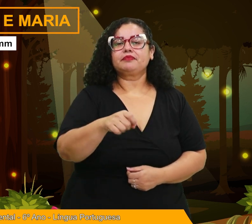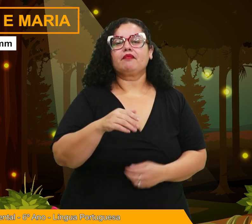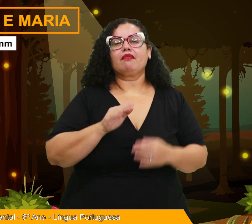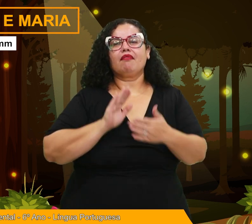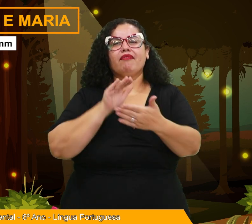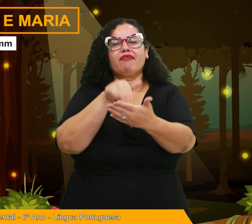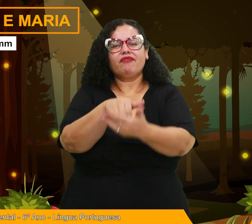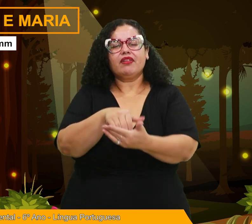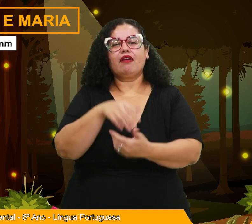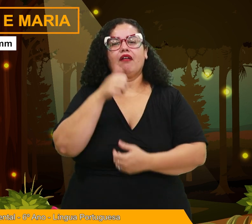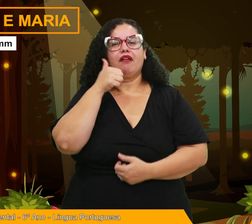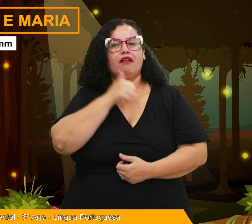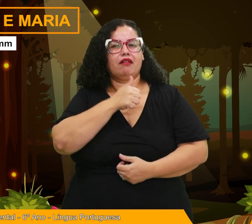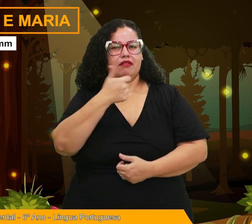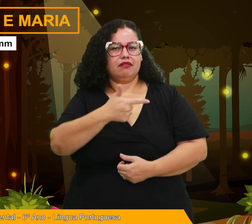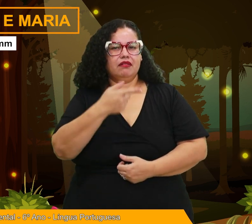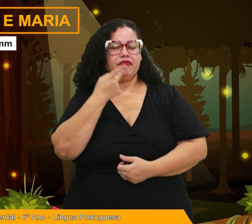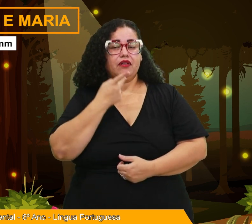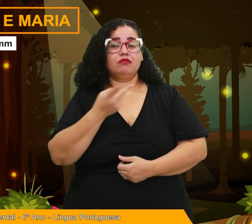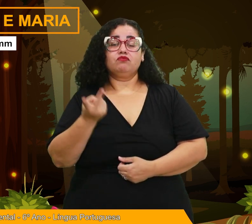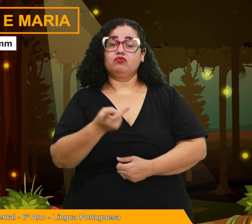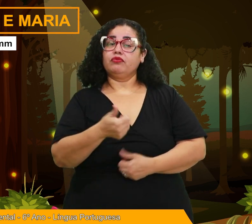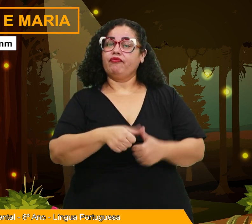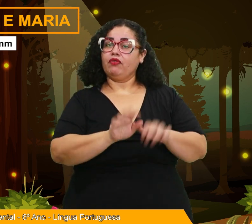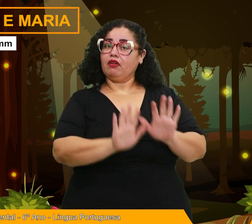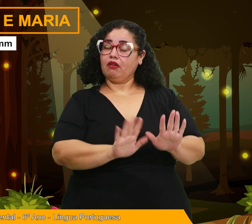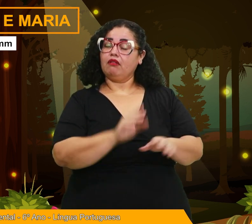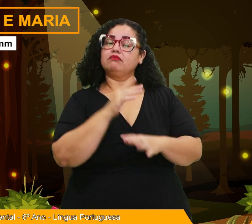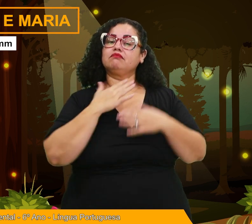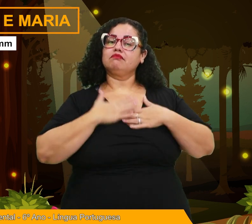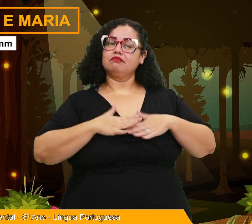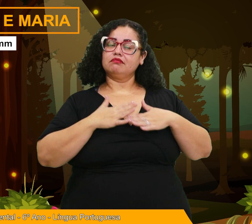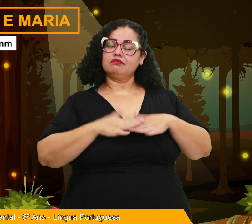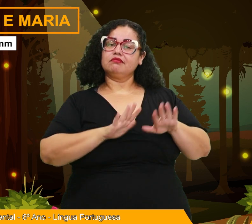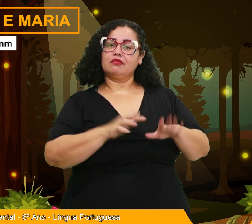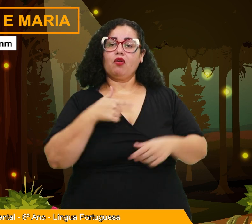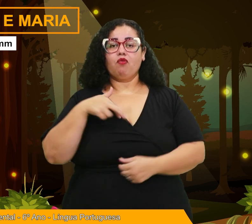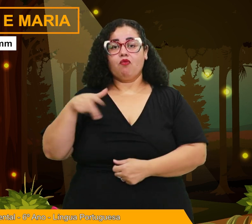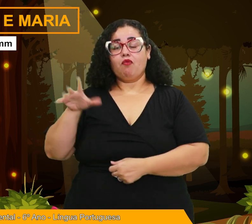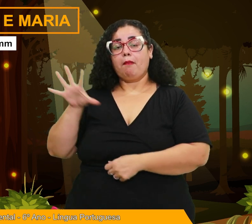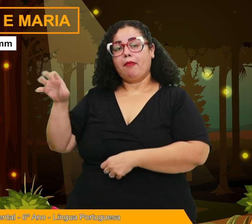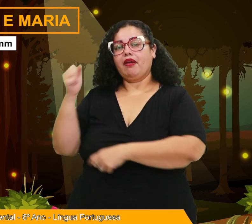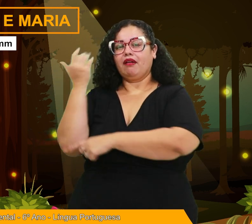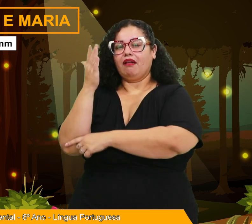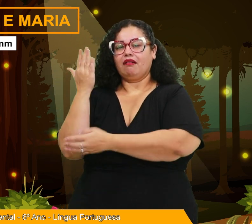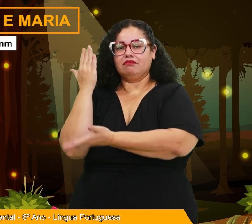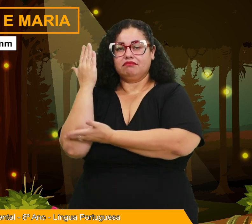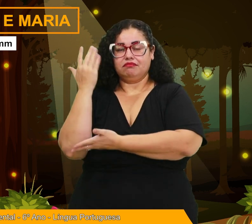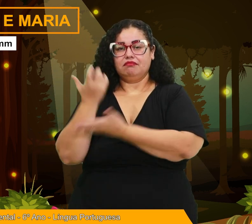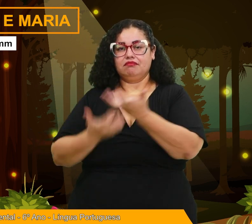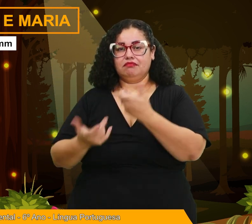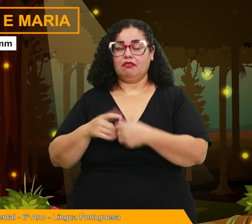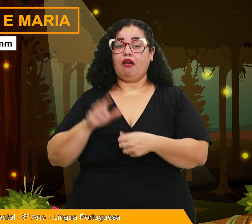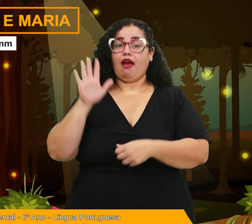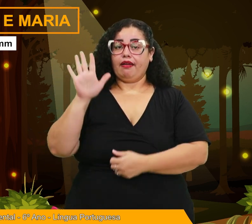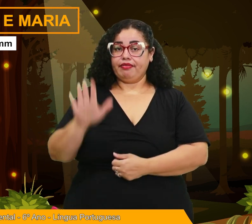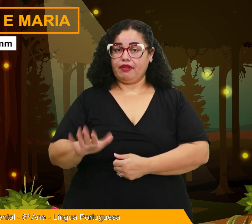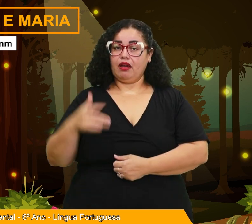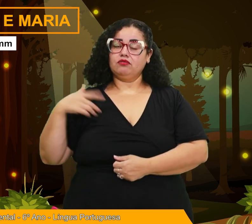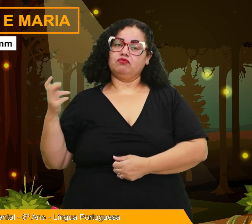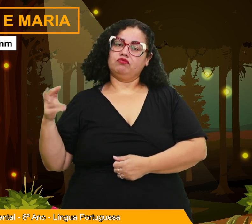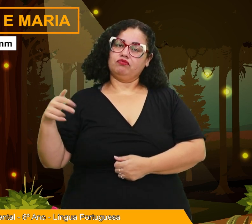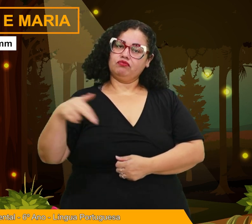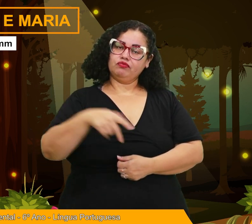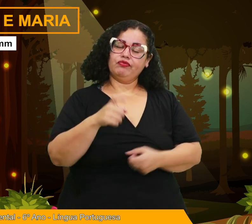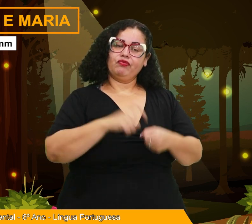disse: João e Maria, descansem aqui enquanto nós vamos rachar a lenha para a lareira. Mais tarde, passaremos